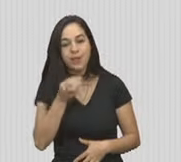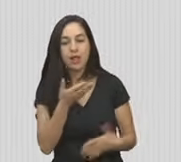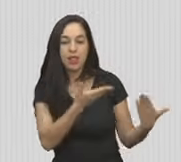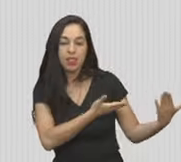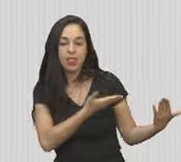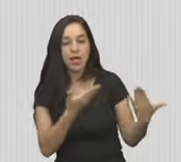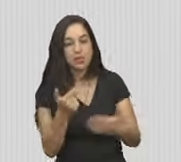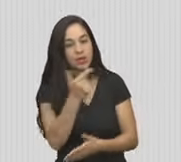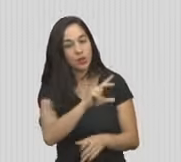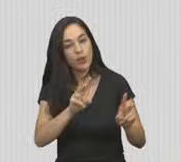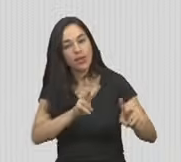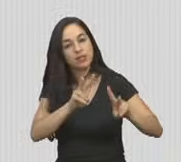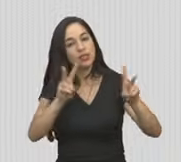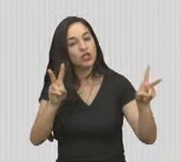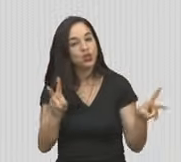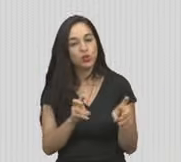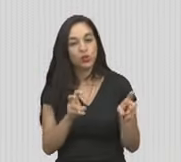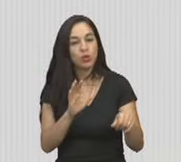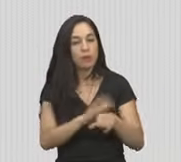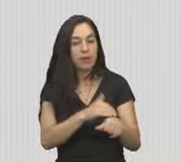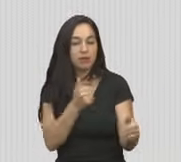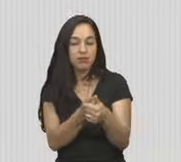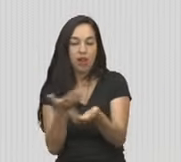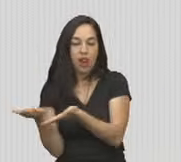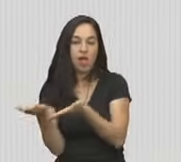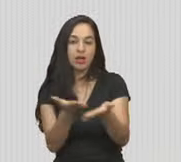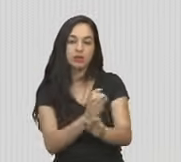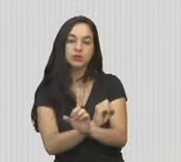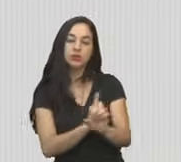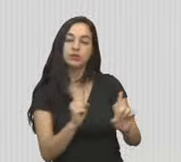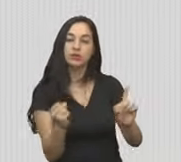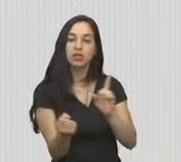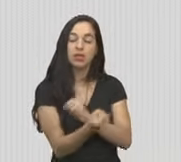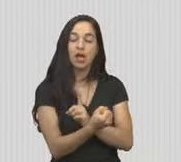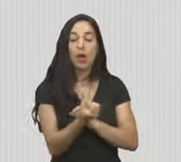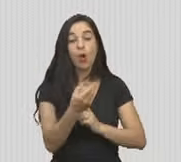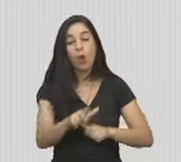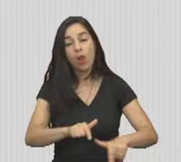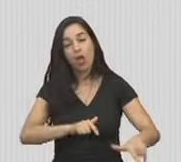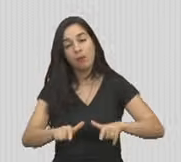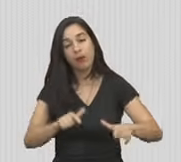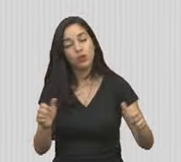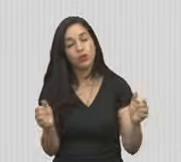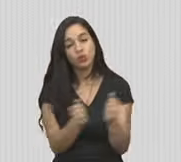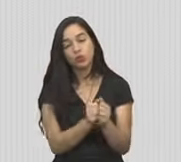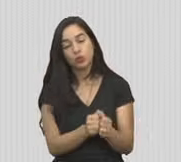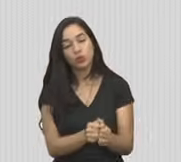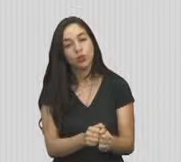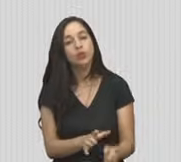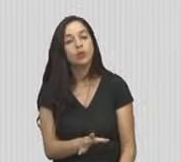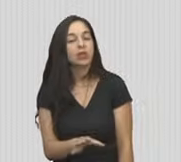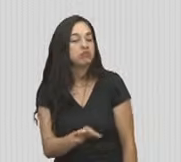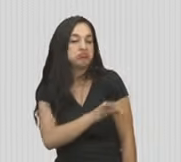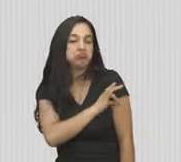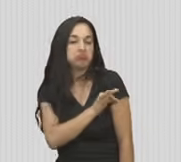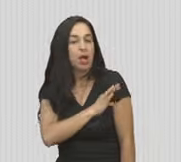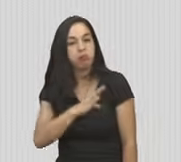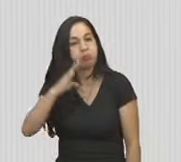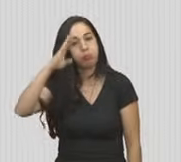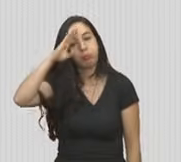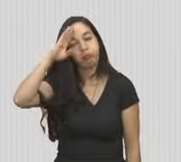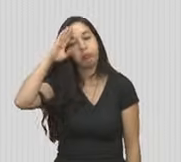trazendo esse assunto mais próximo da sociedade, ou ainda trabalhando junto com as forças de segurança, para